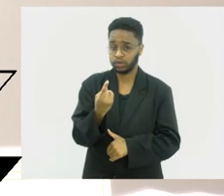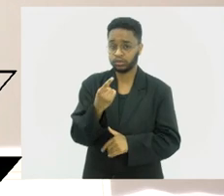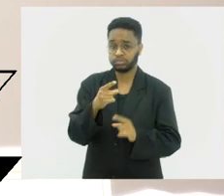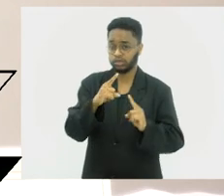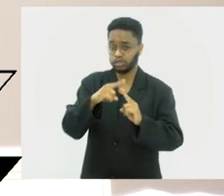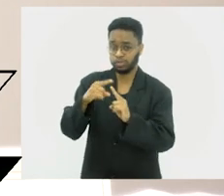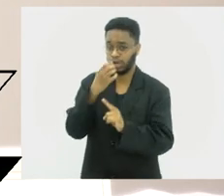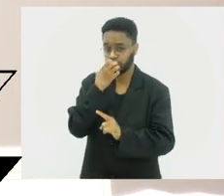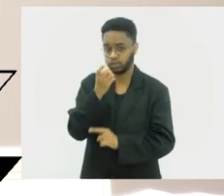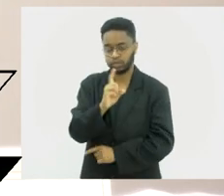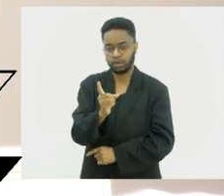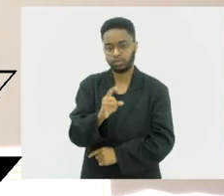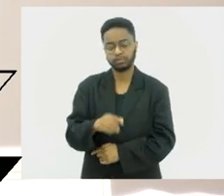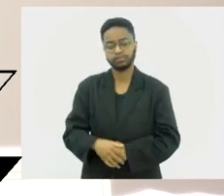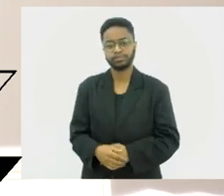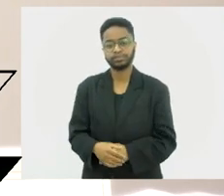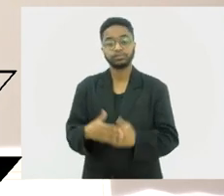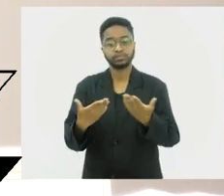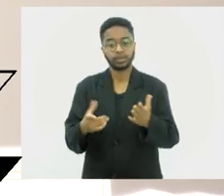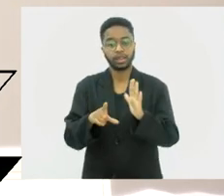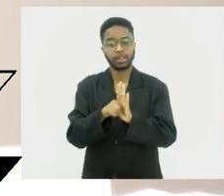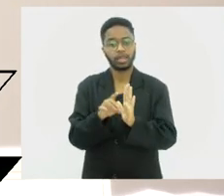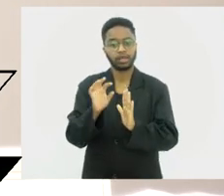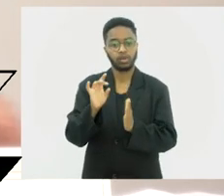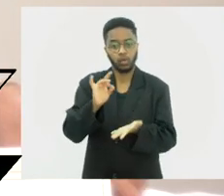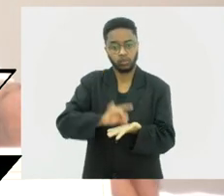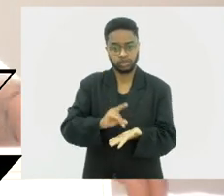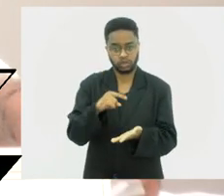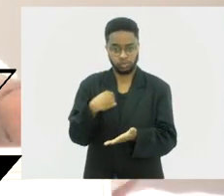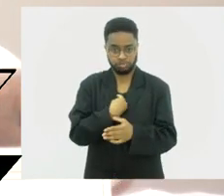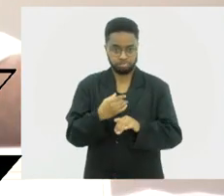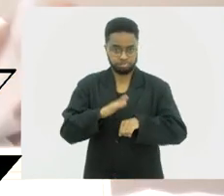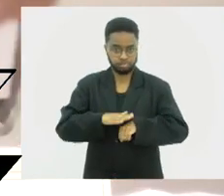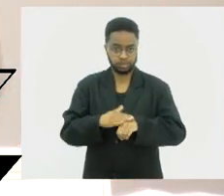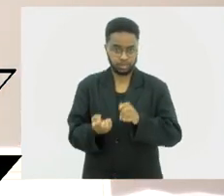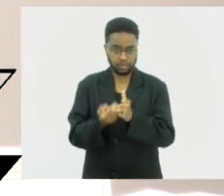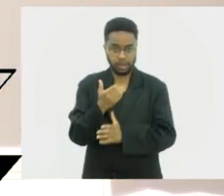da lei. Então, a lei original, que é nossa, é de